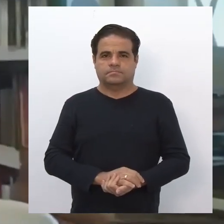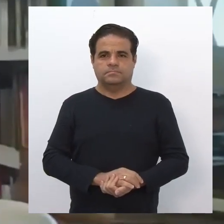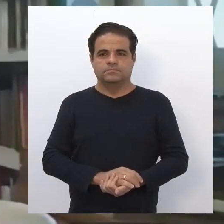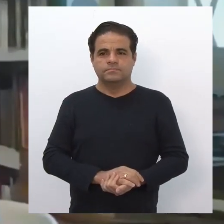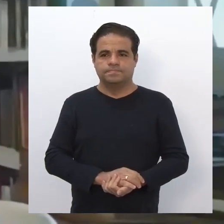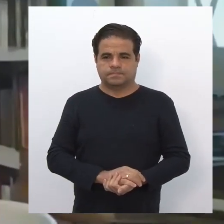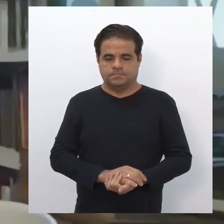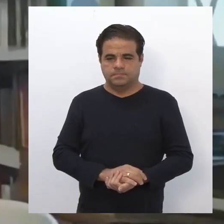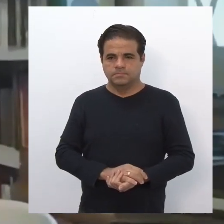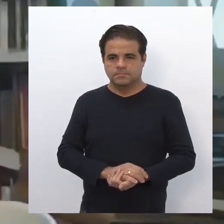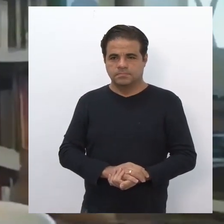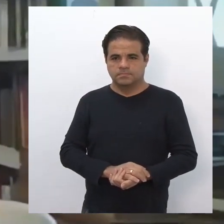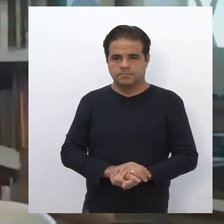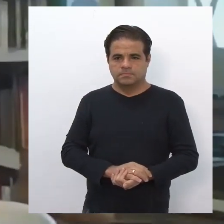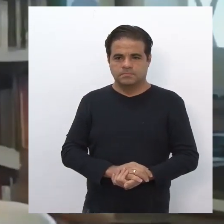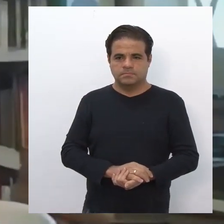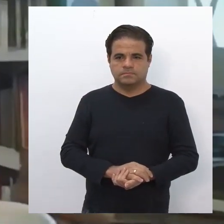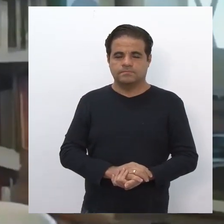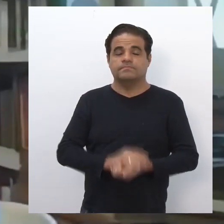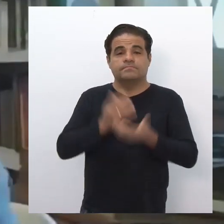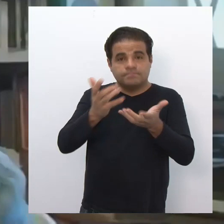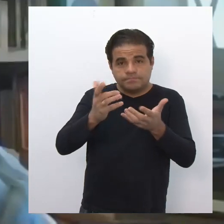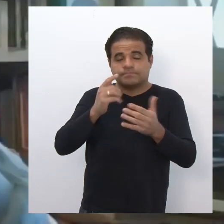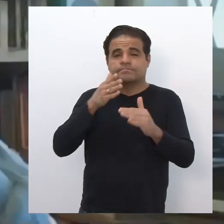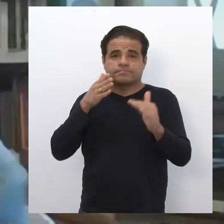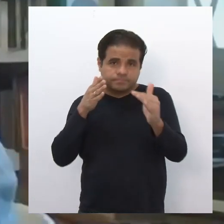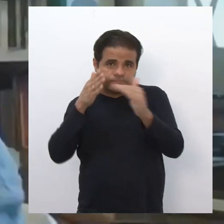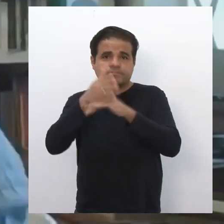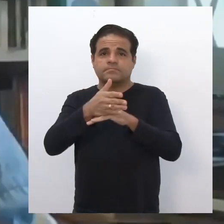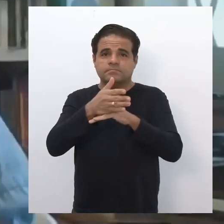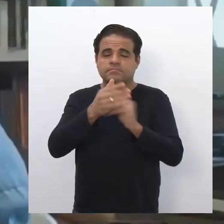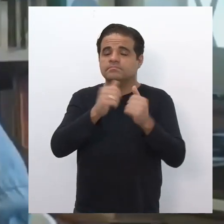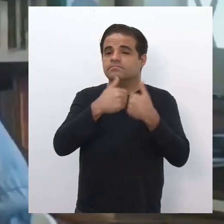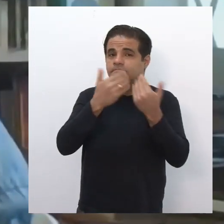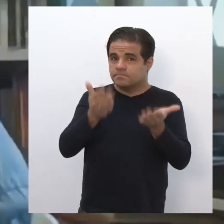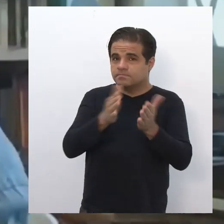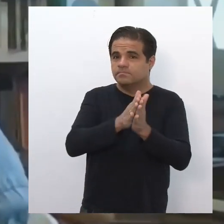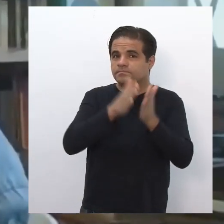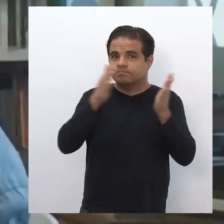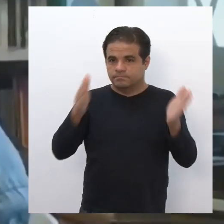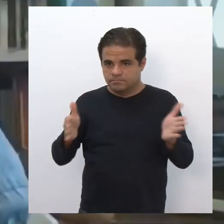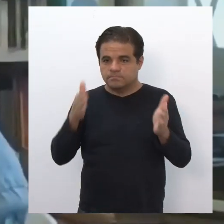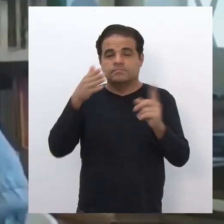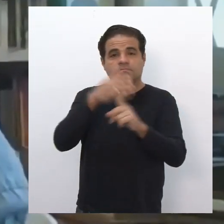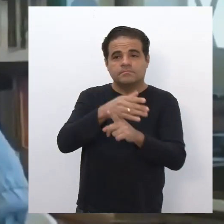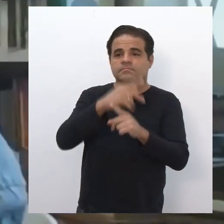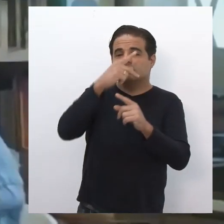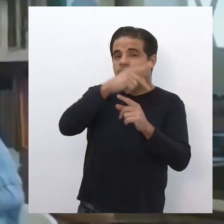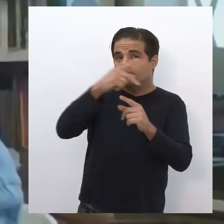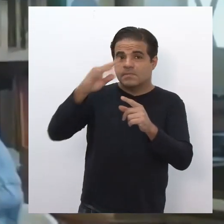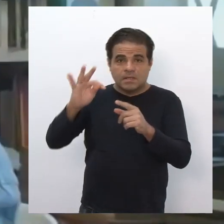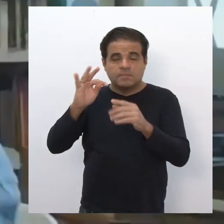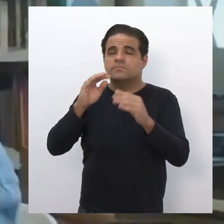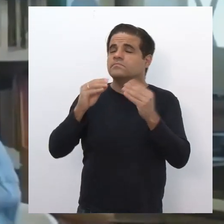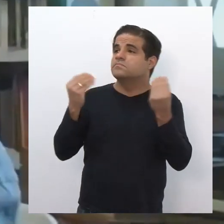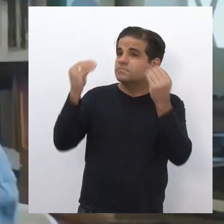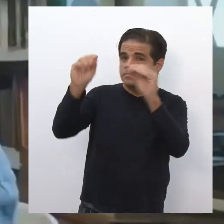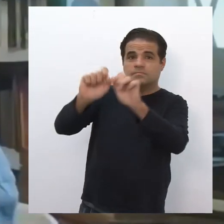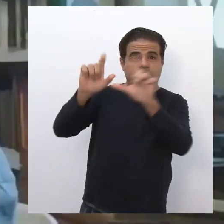Para quem tiver interesse em participar desses clubes de leitura, se puder colocar o PPT, que tem